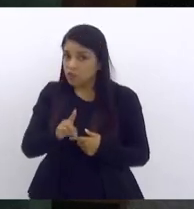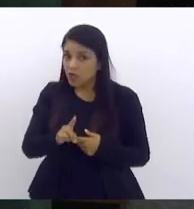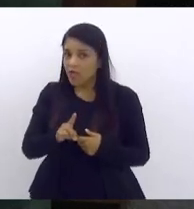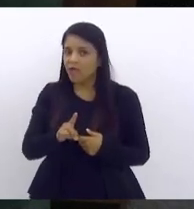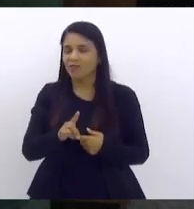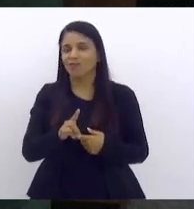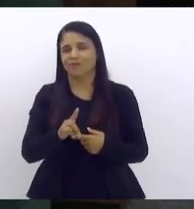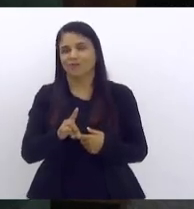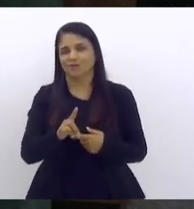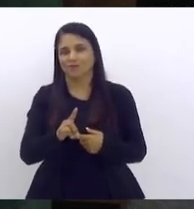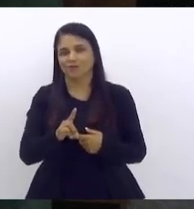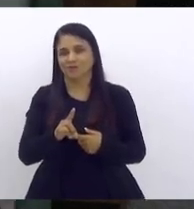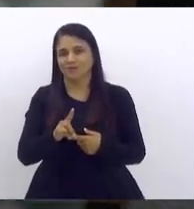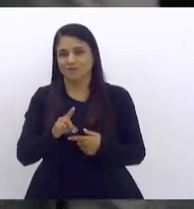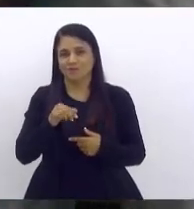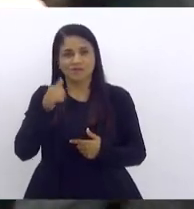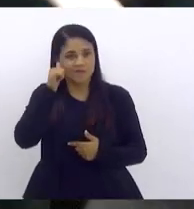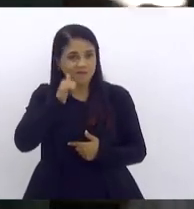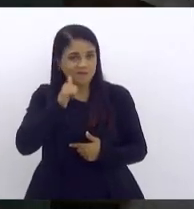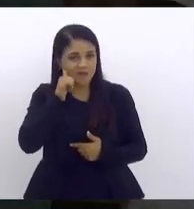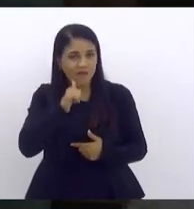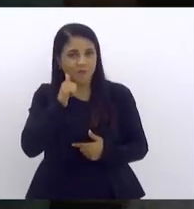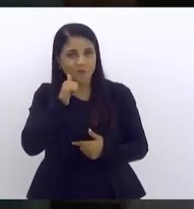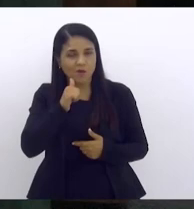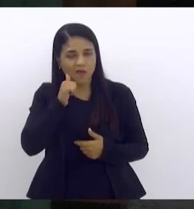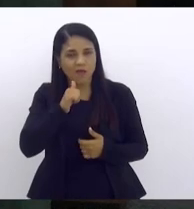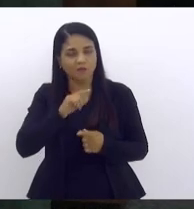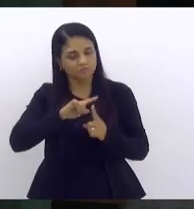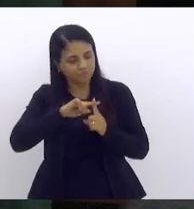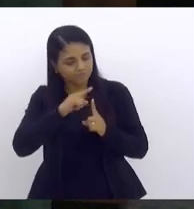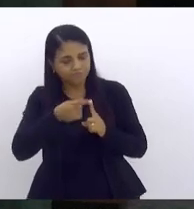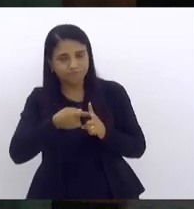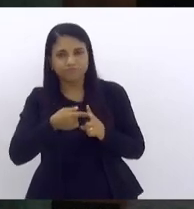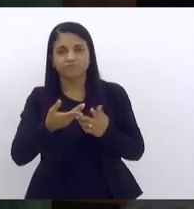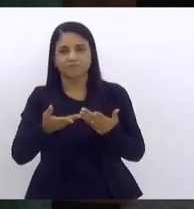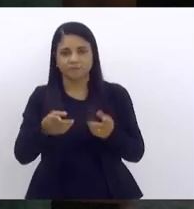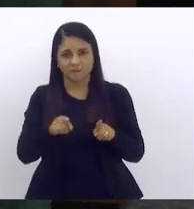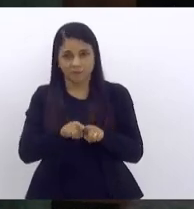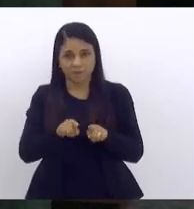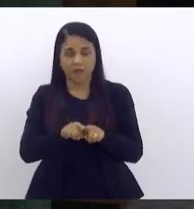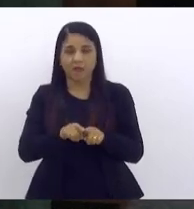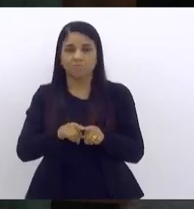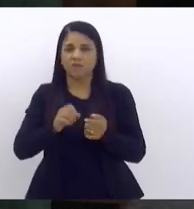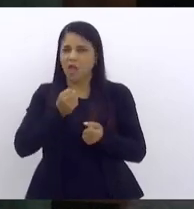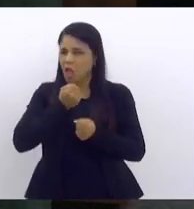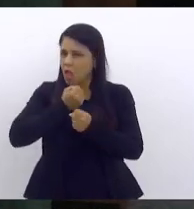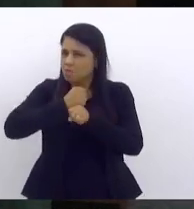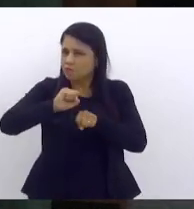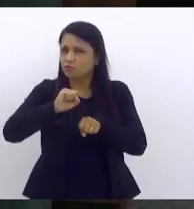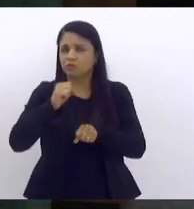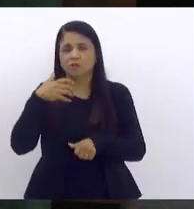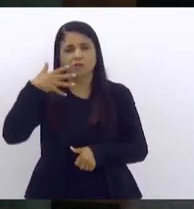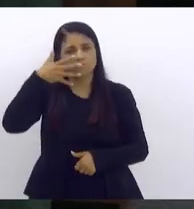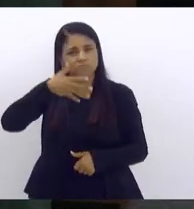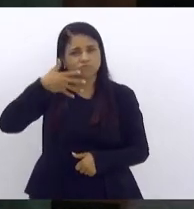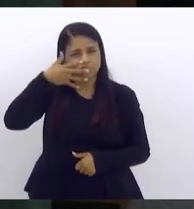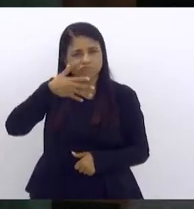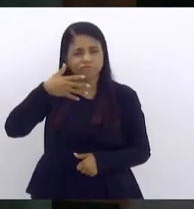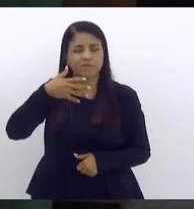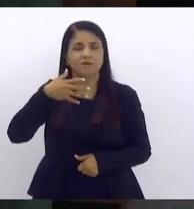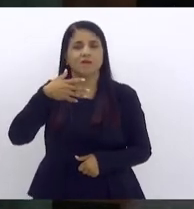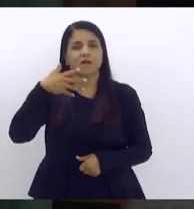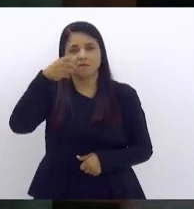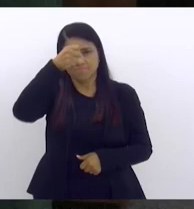reprodutivos da mulher. Então, prontamente repudiamos a fala misógina,